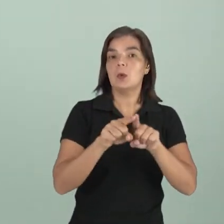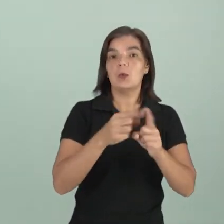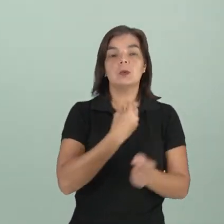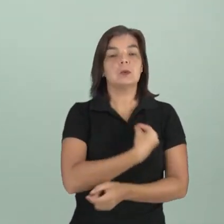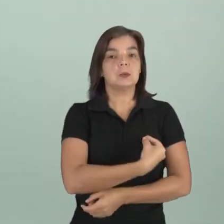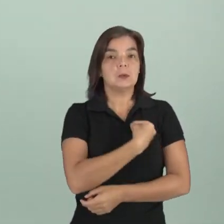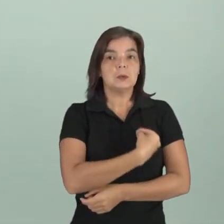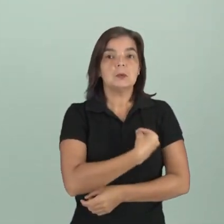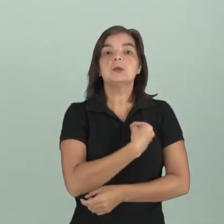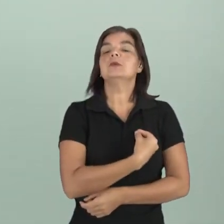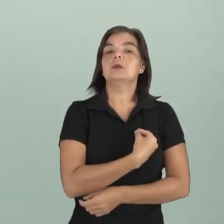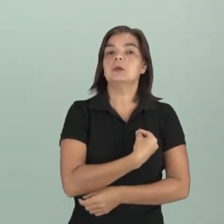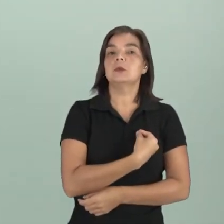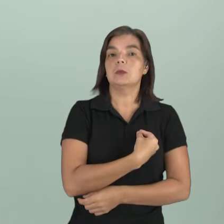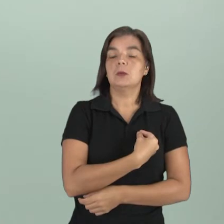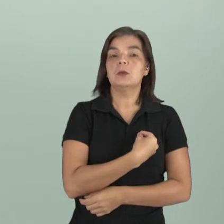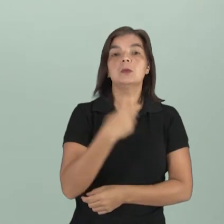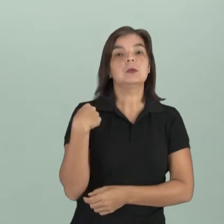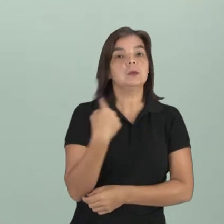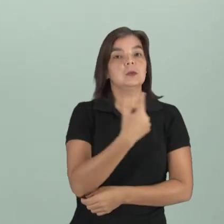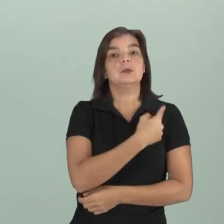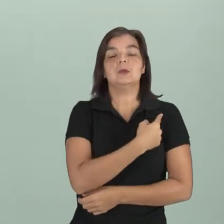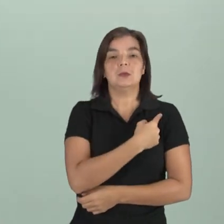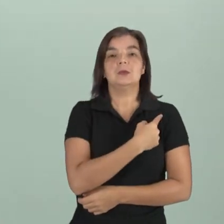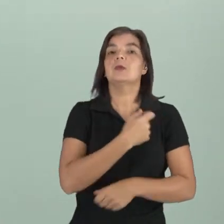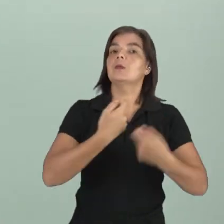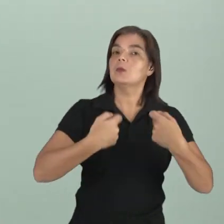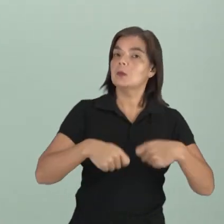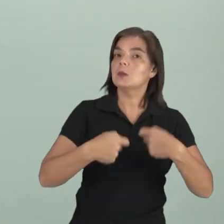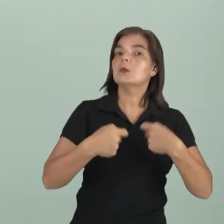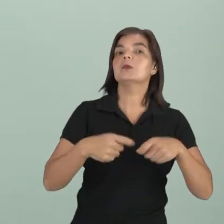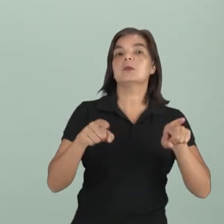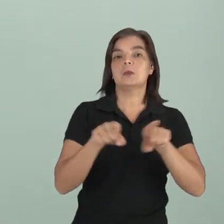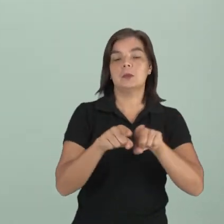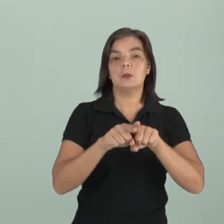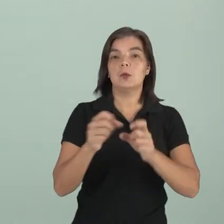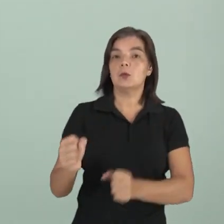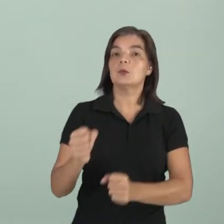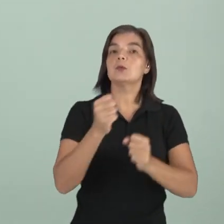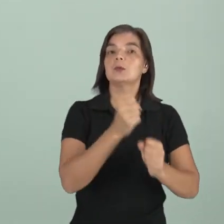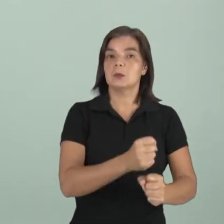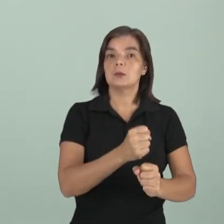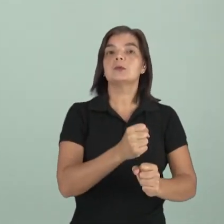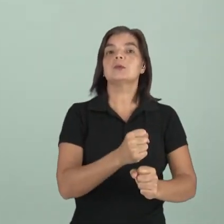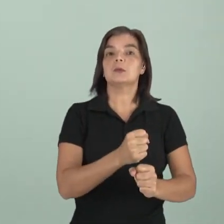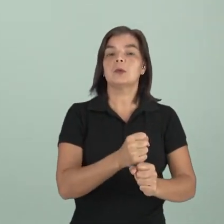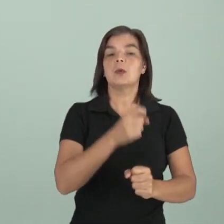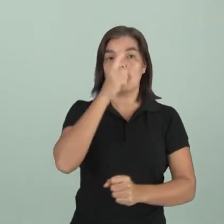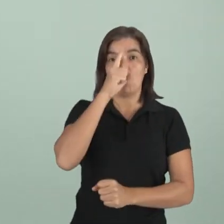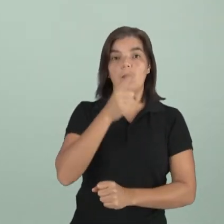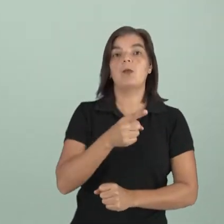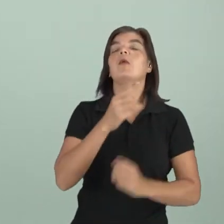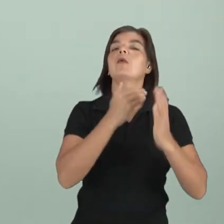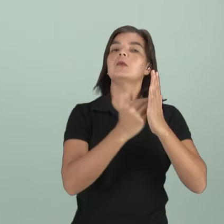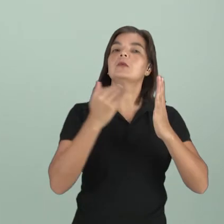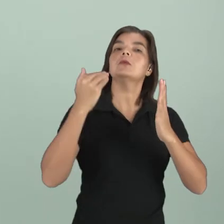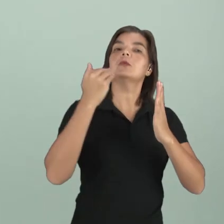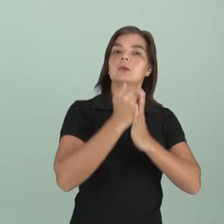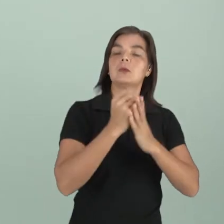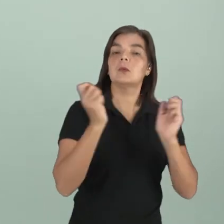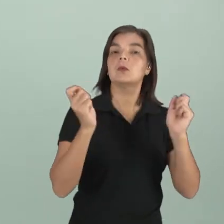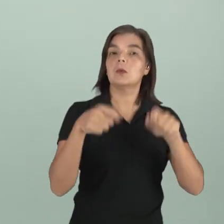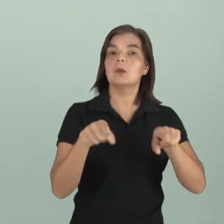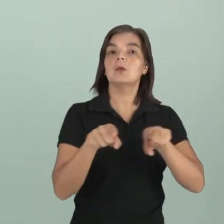as pessoas, ou seja, nós, necessitamos desse poder, dessa autoridade maior